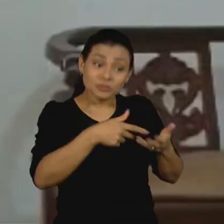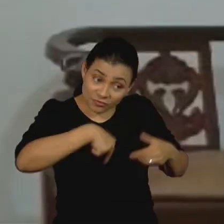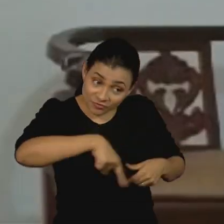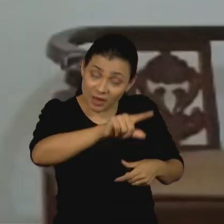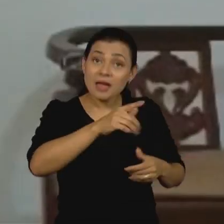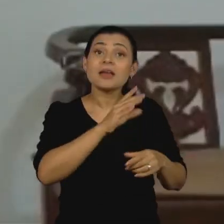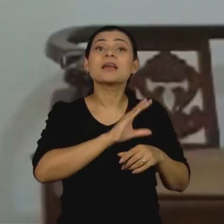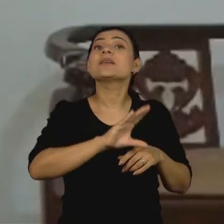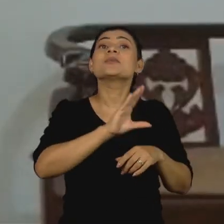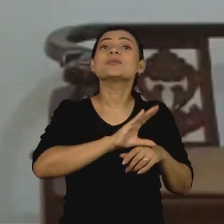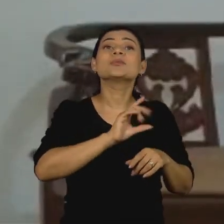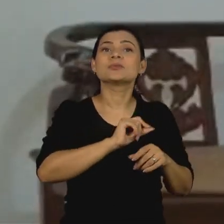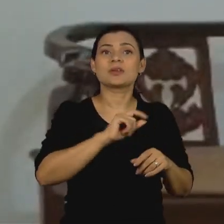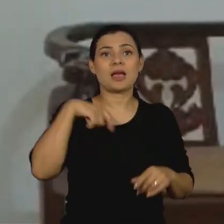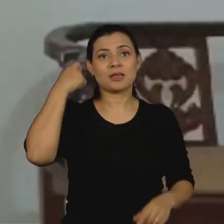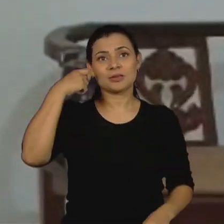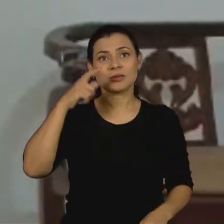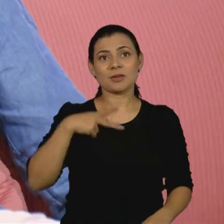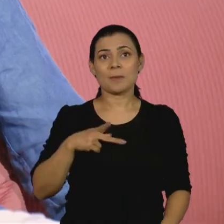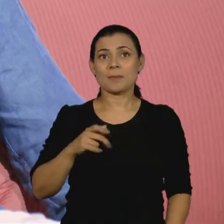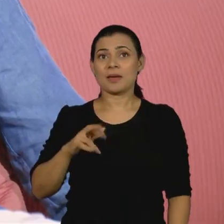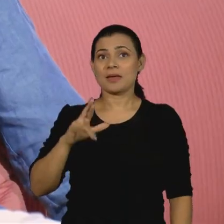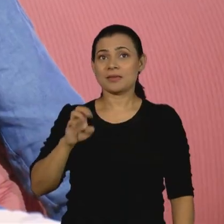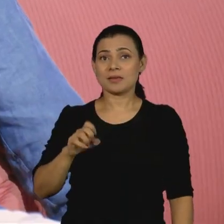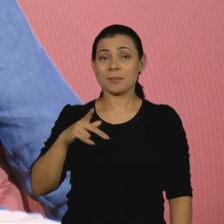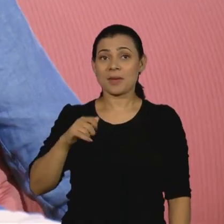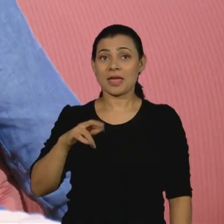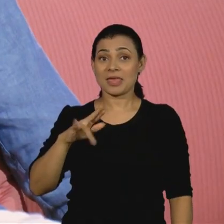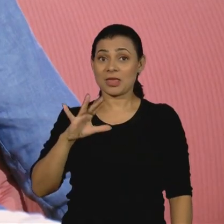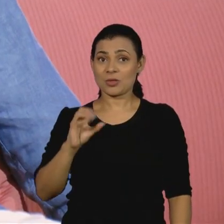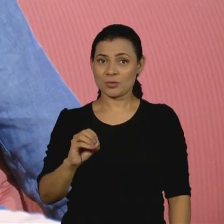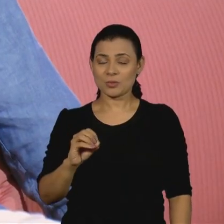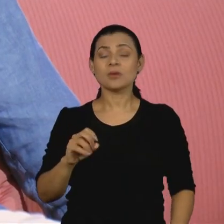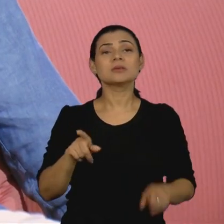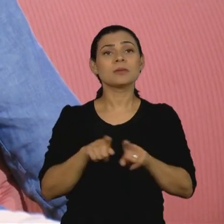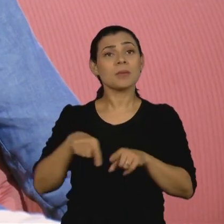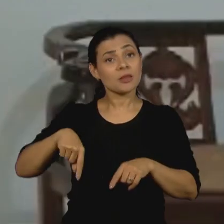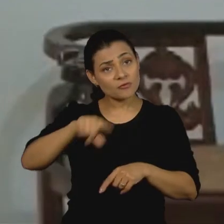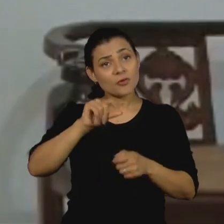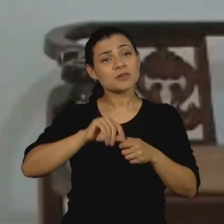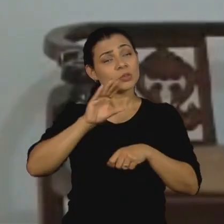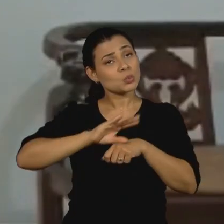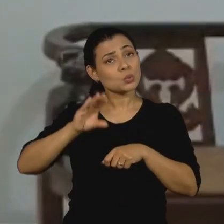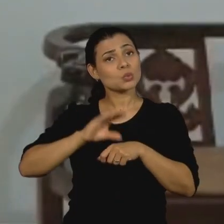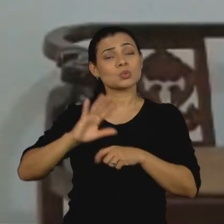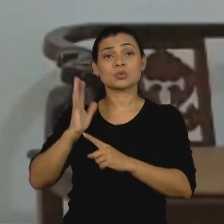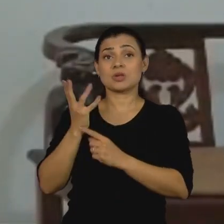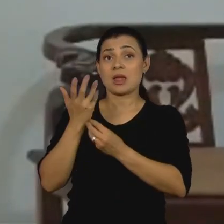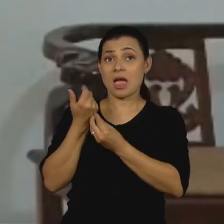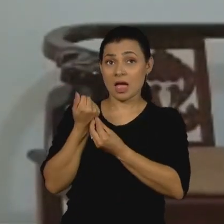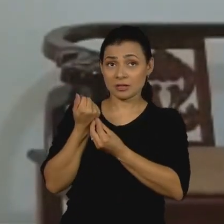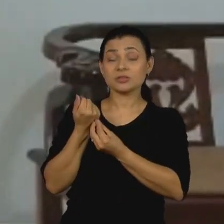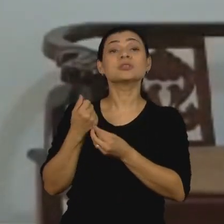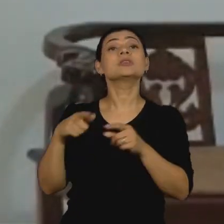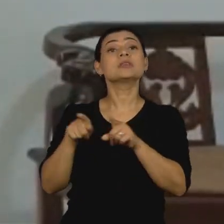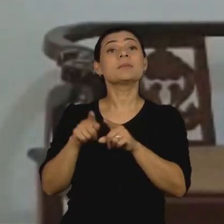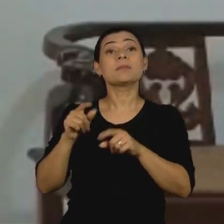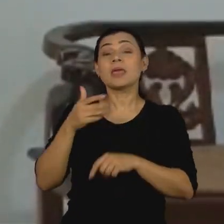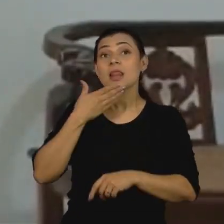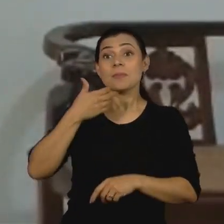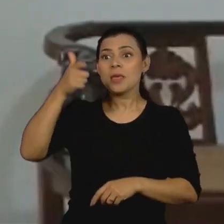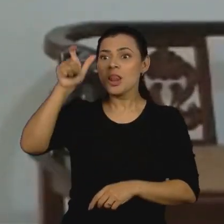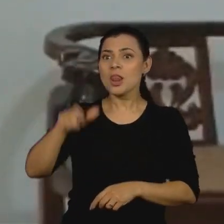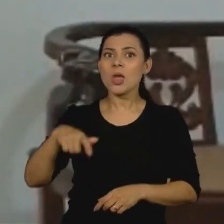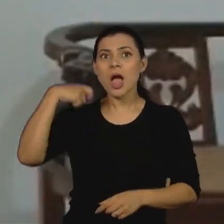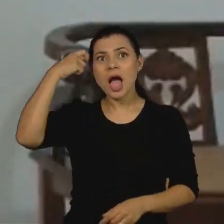ator foi Padre Martinho. Aí ele foi fazer arte dramática e ele saiu melhor do que